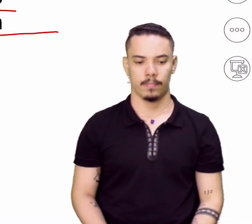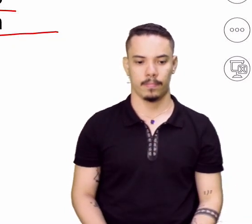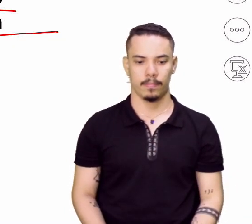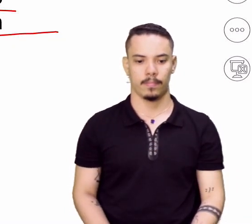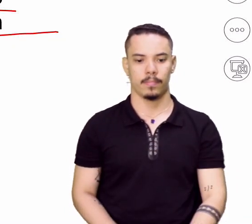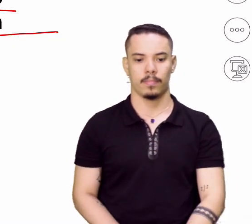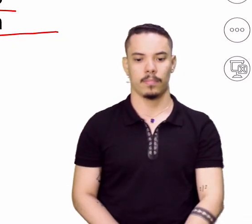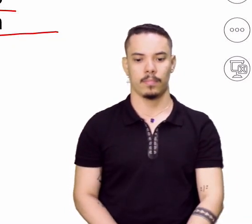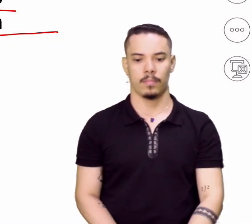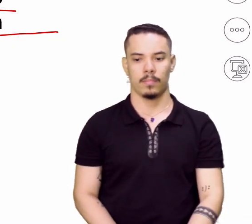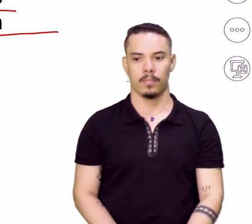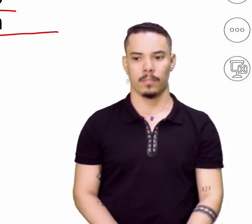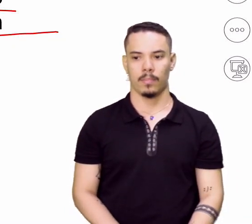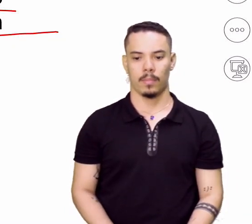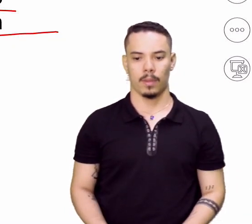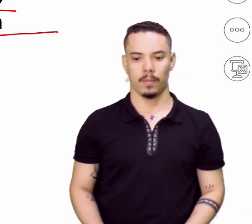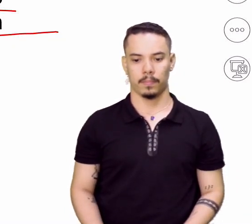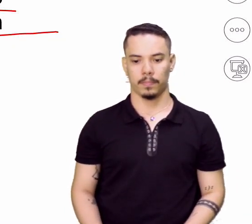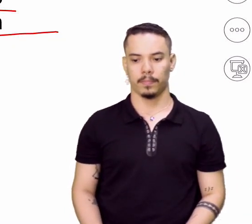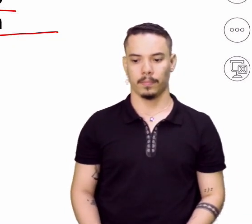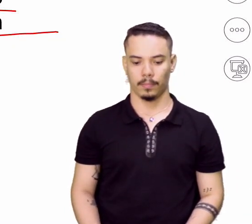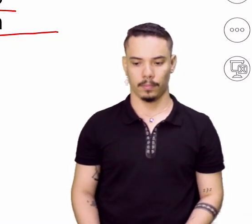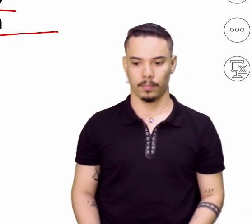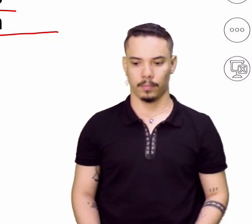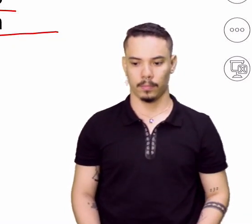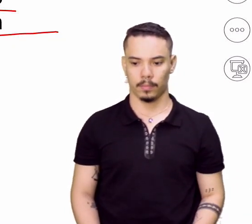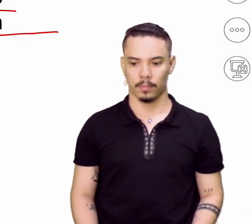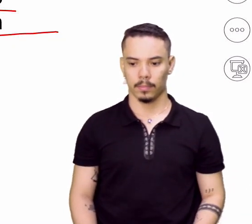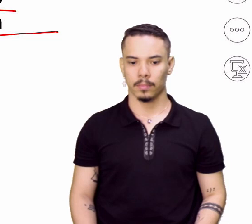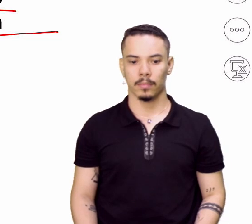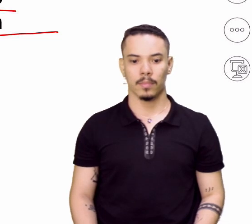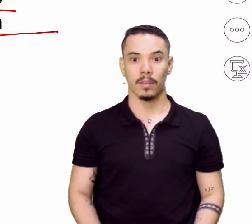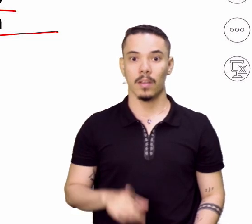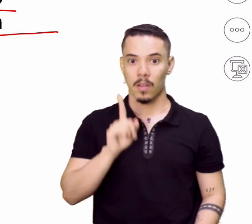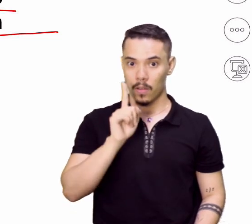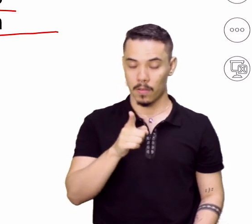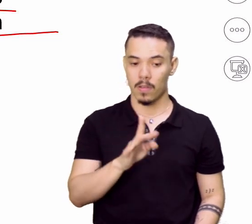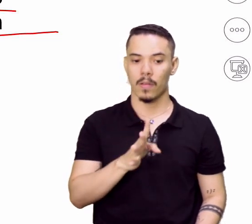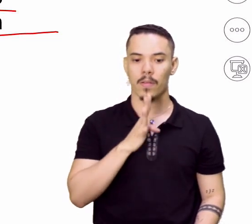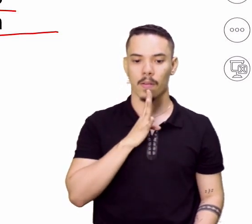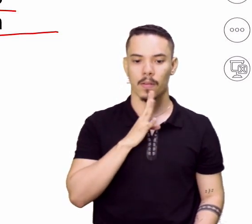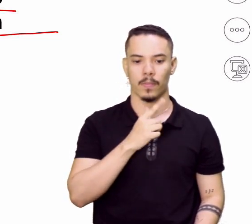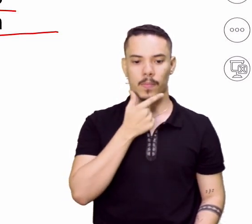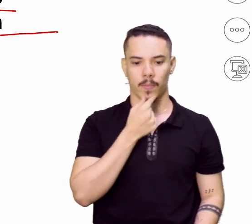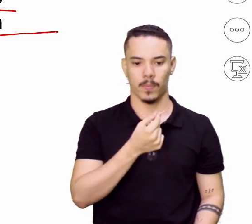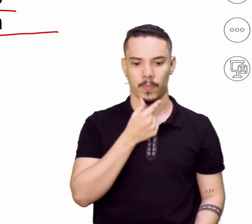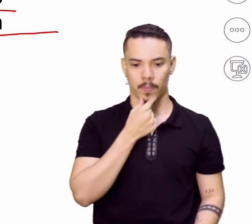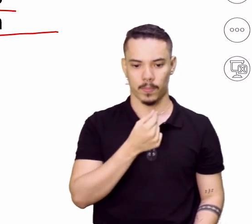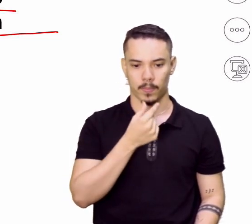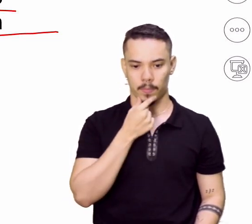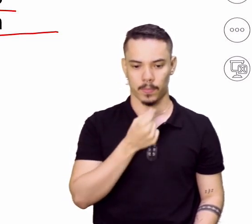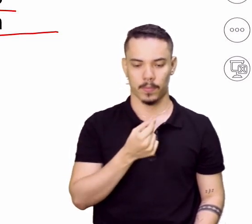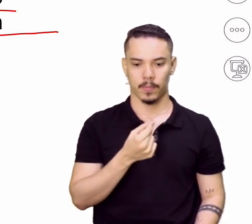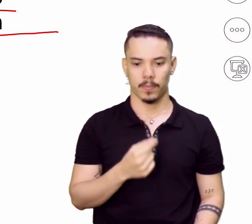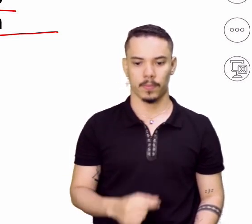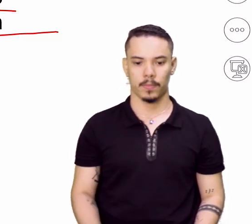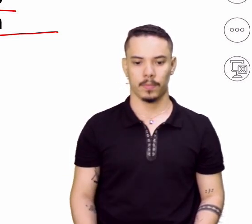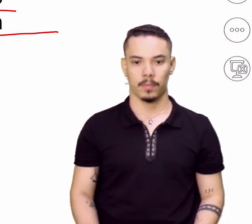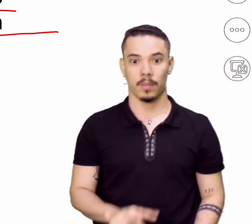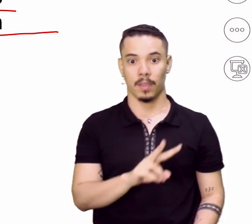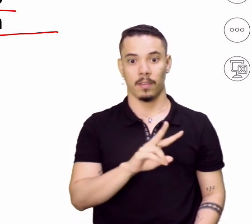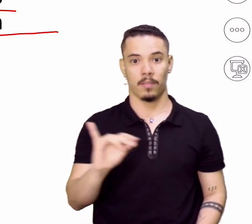meet the boy that Sue is going to marry? Você conheceu o rapaz, o garoto que a Sue vai